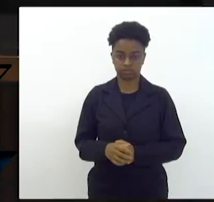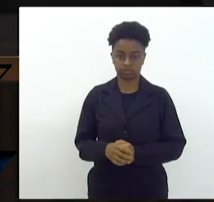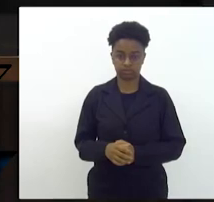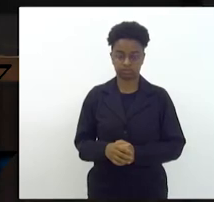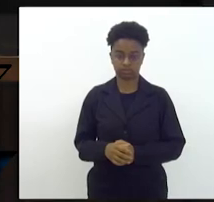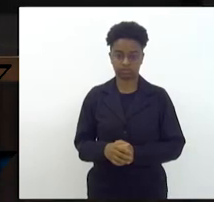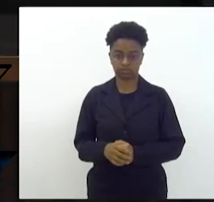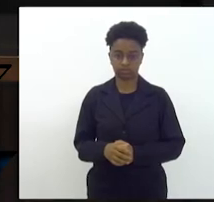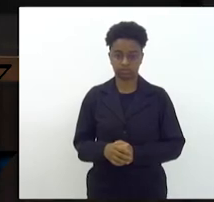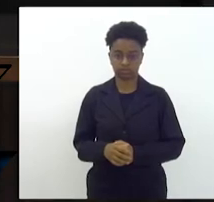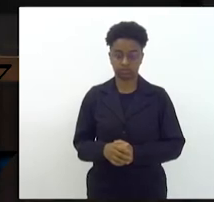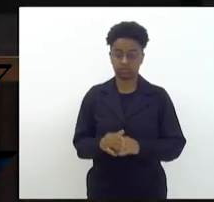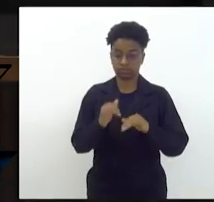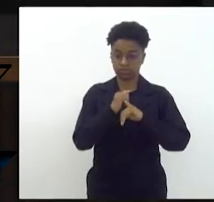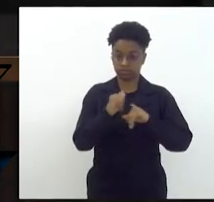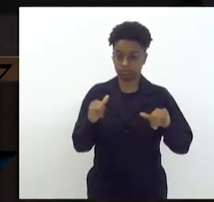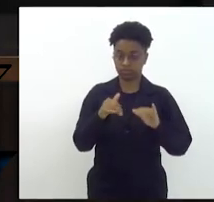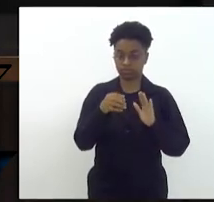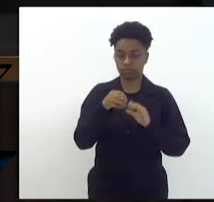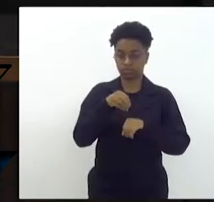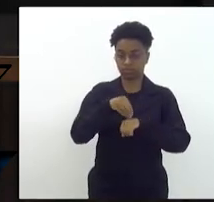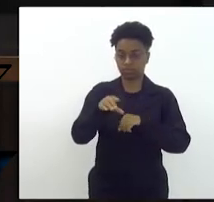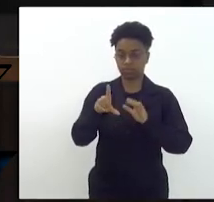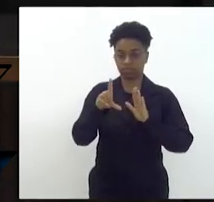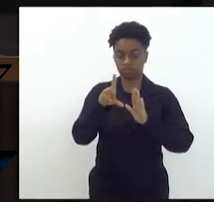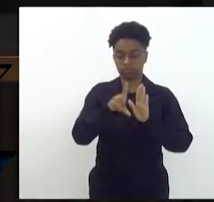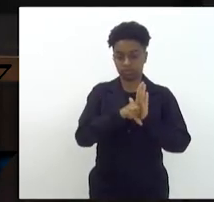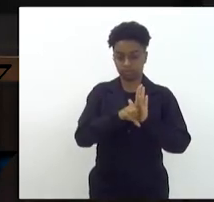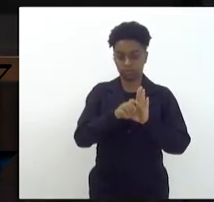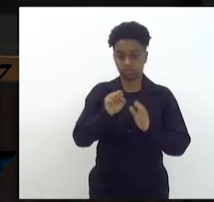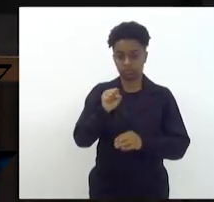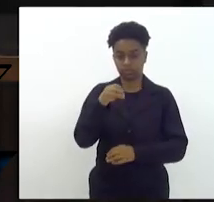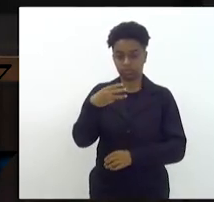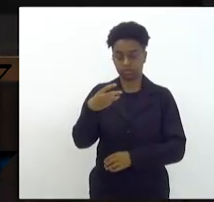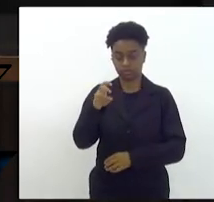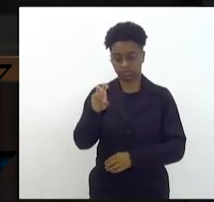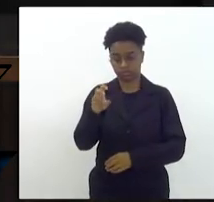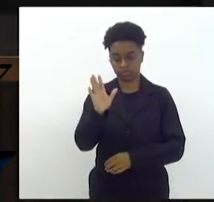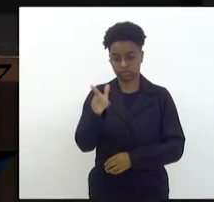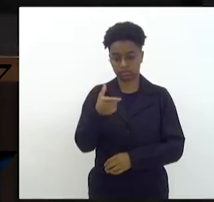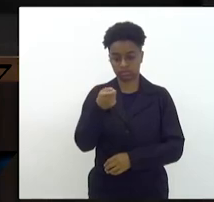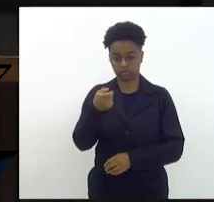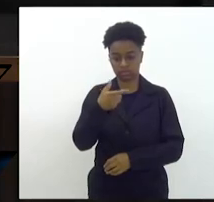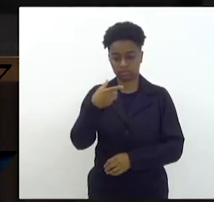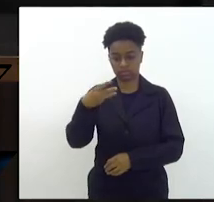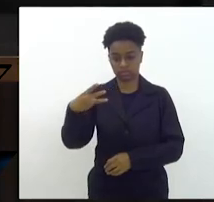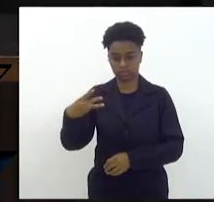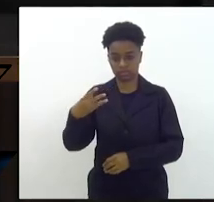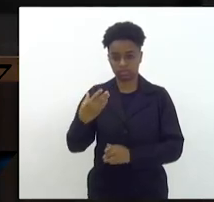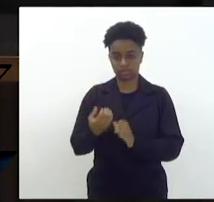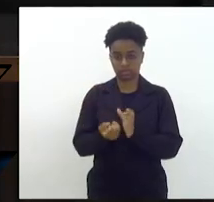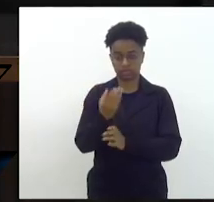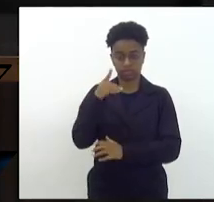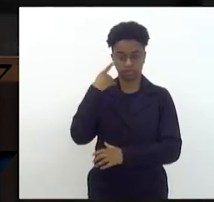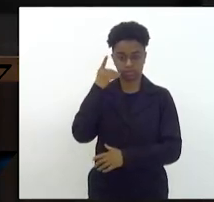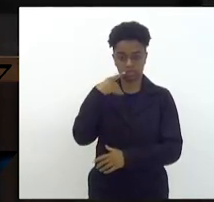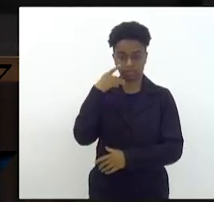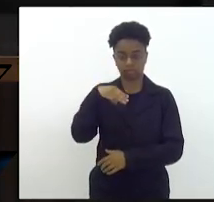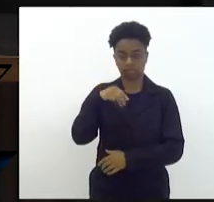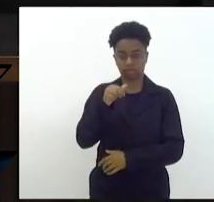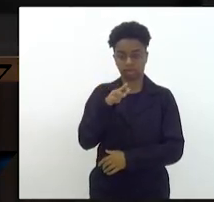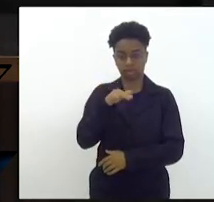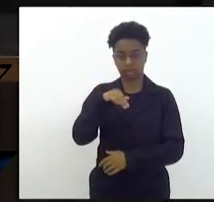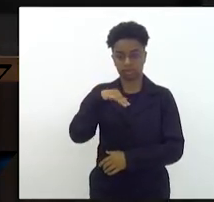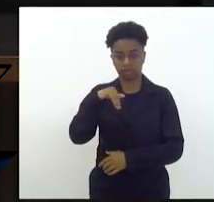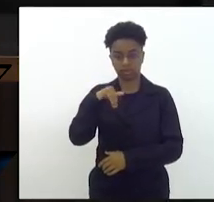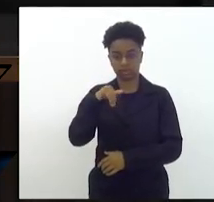anuncio indicação Legislativa número 85 2023 de autoria da deputada Marina do MST